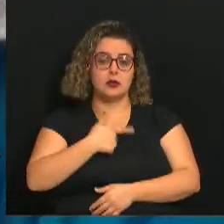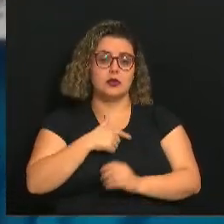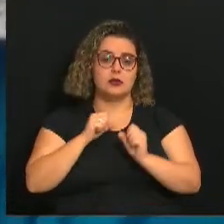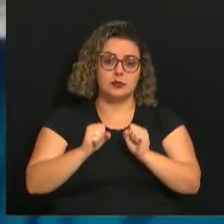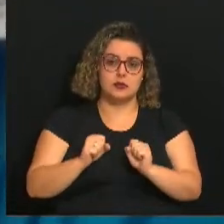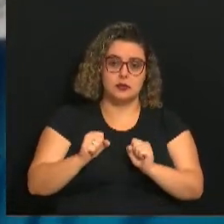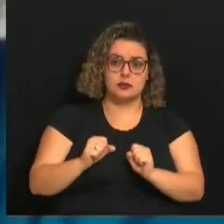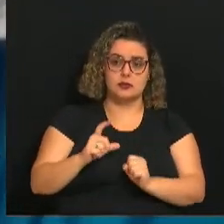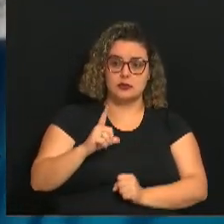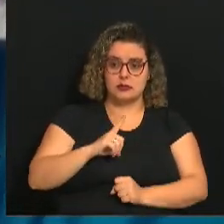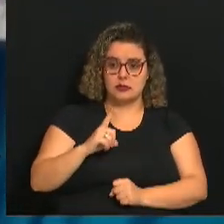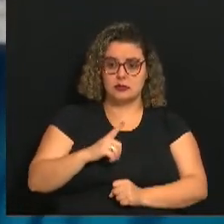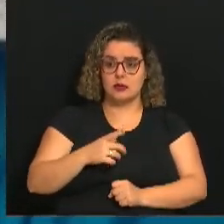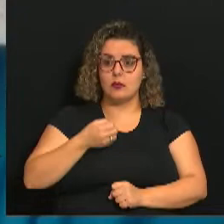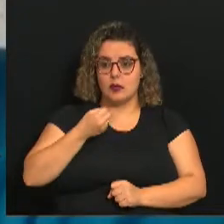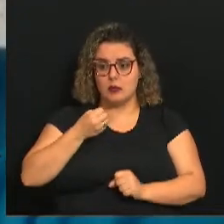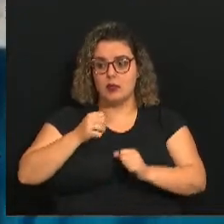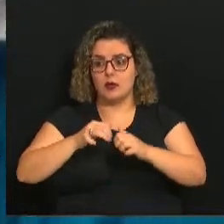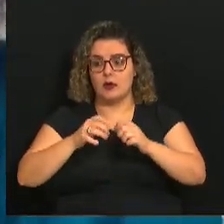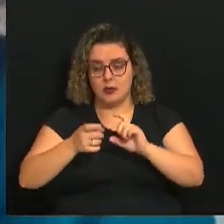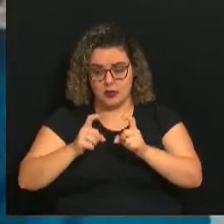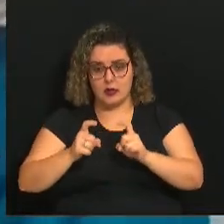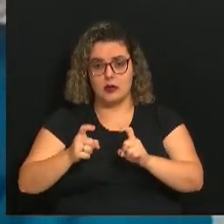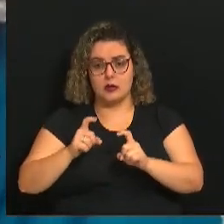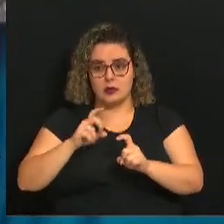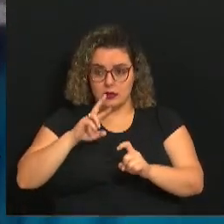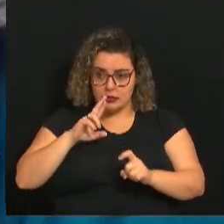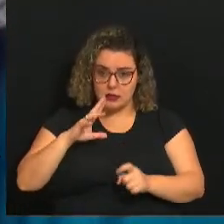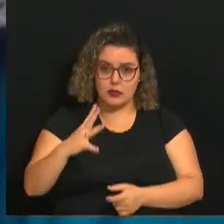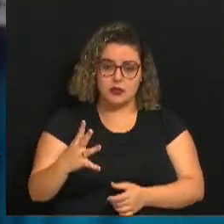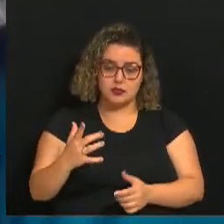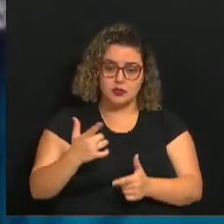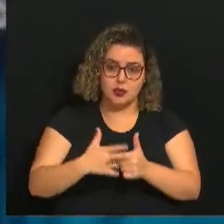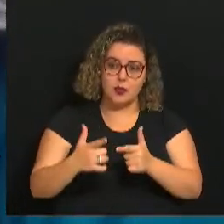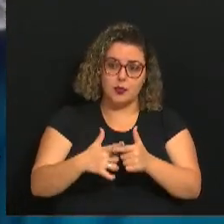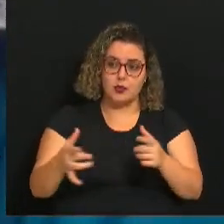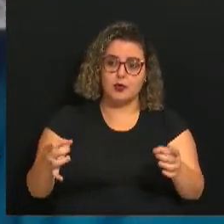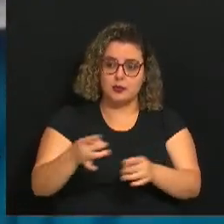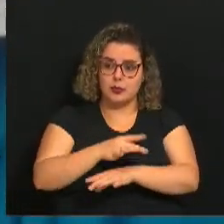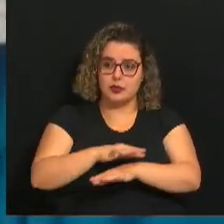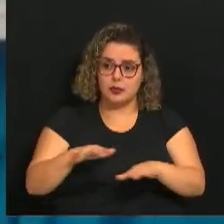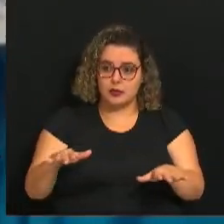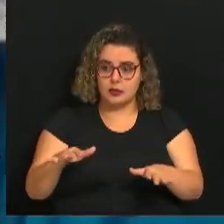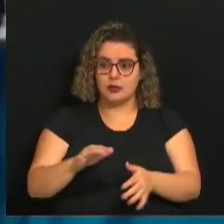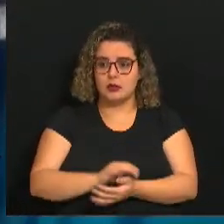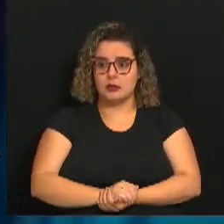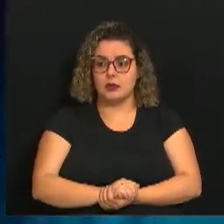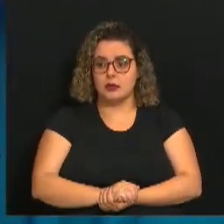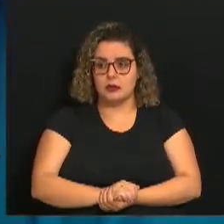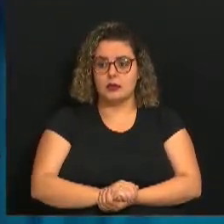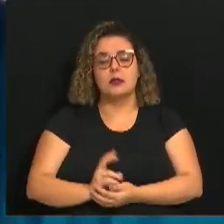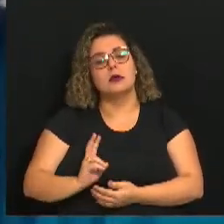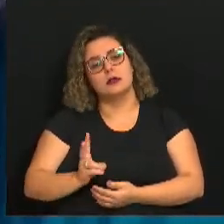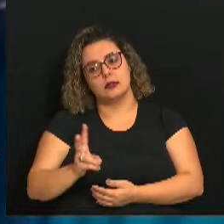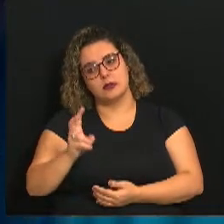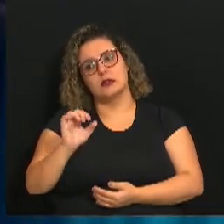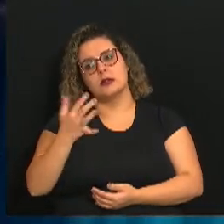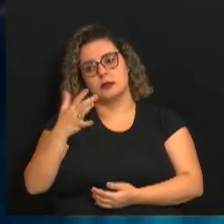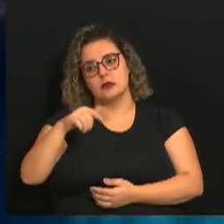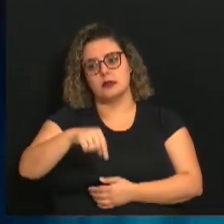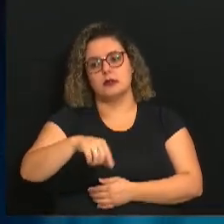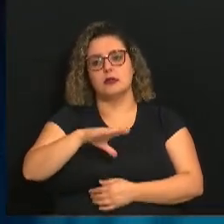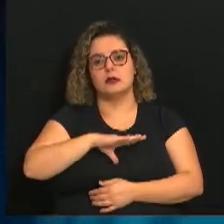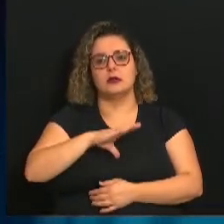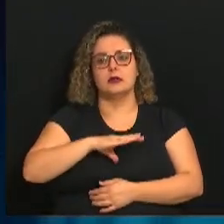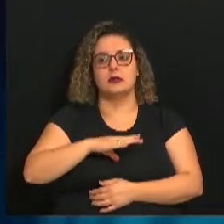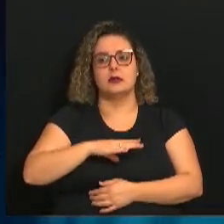reunião, que a gente possa caminhar aí para resolver de vez essa questão, né, que tem sido recorrente aqui no município. Obrigada,